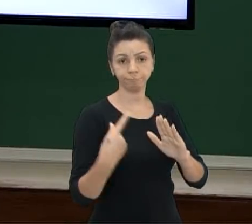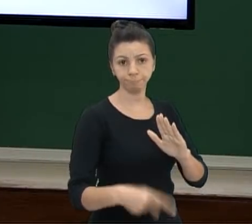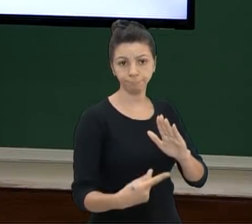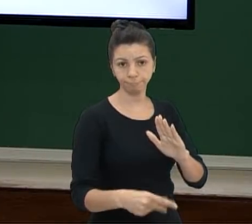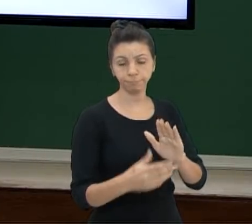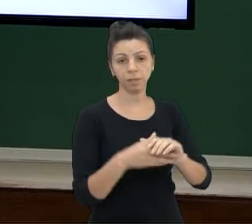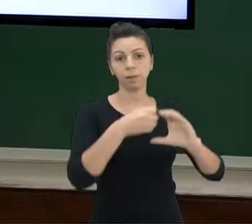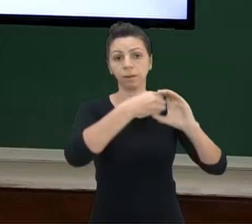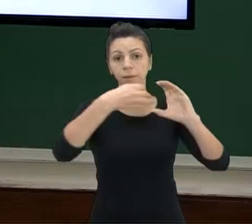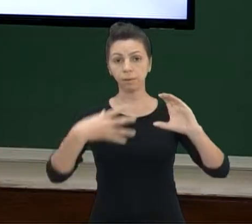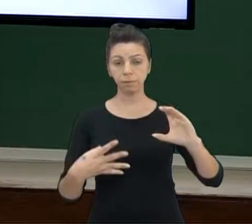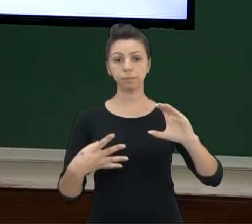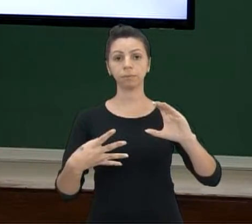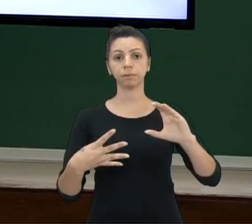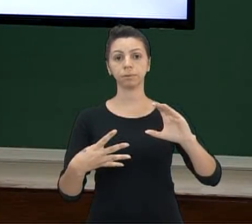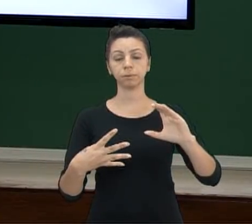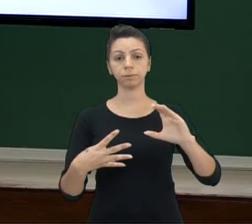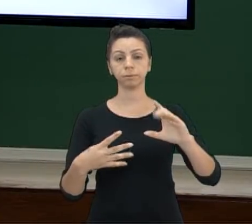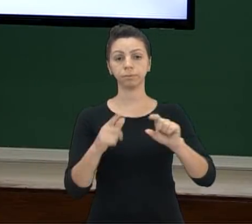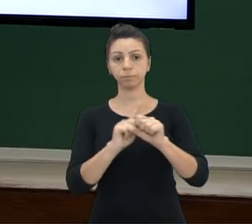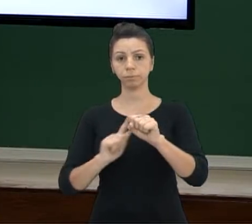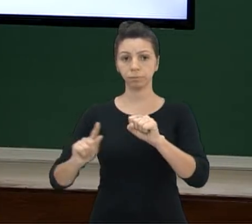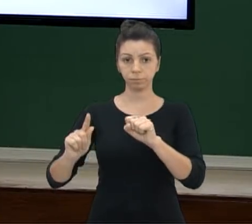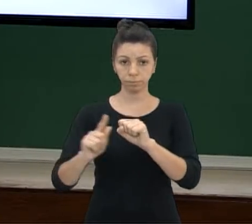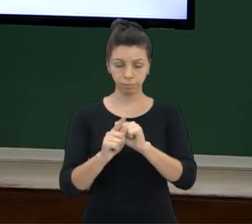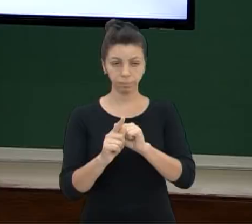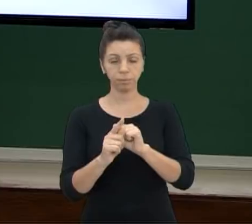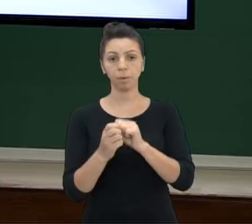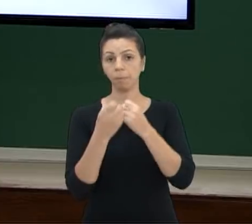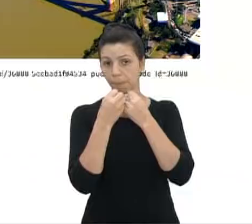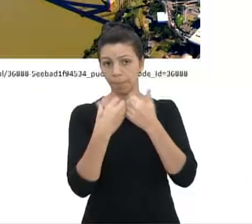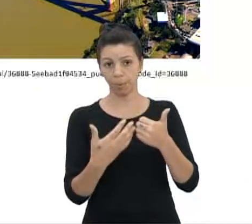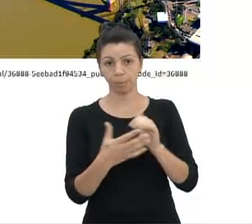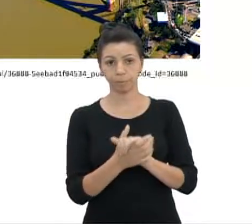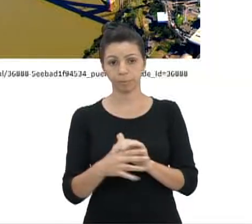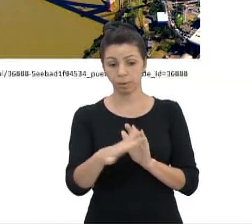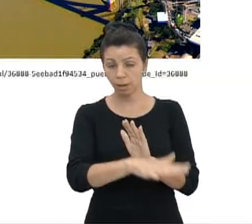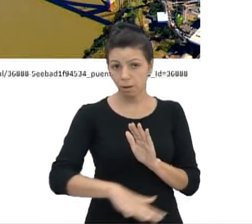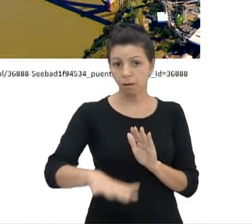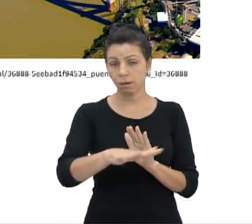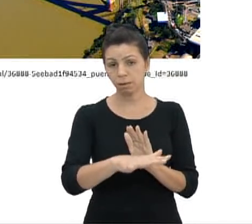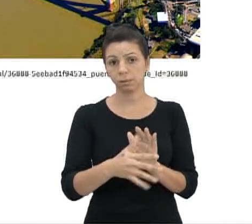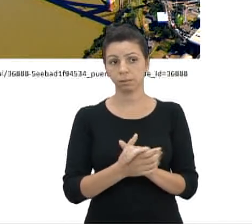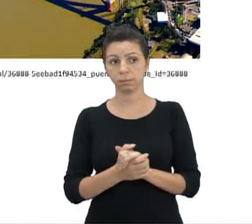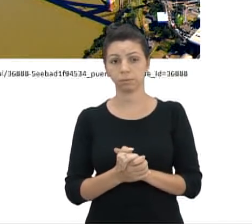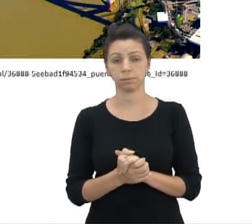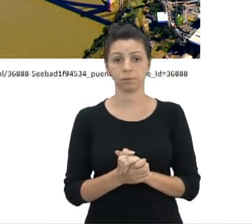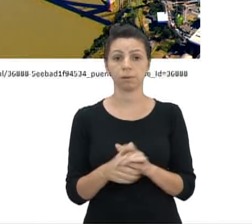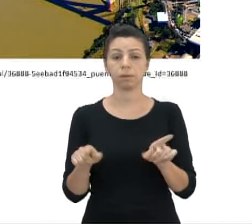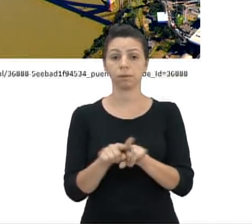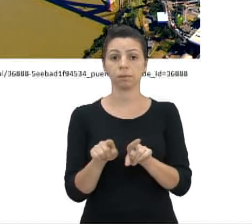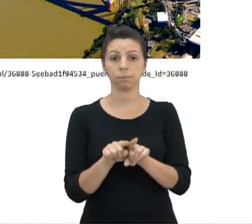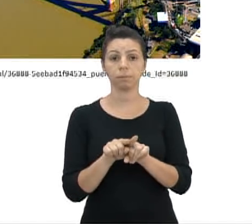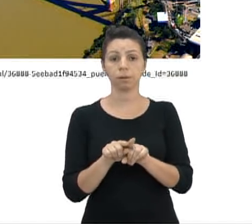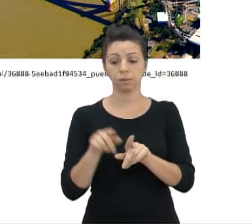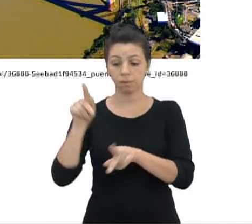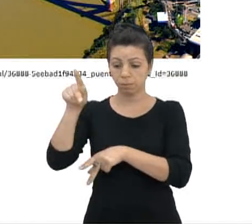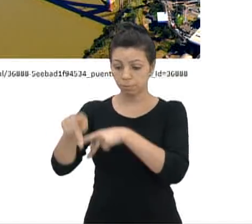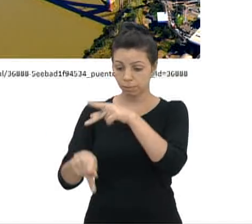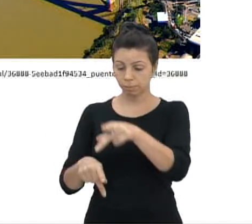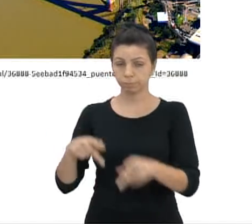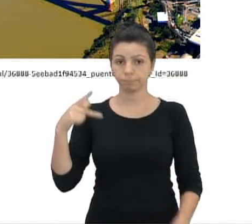função de características geográficas favoráveis. Além disso, a população do Paraguai ela é composta